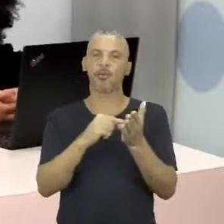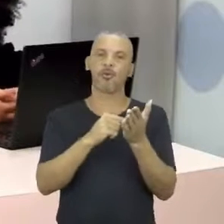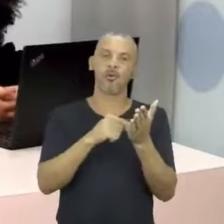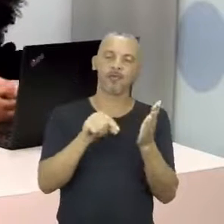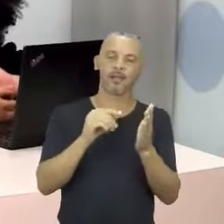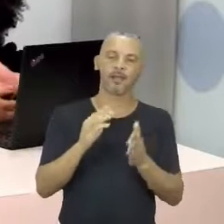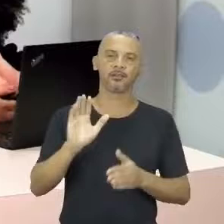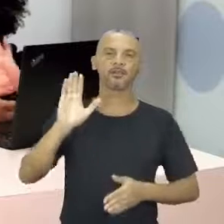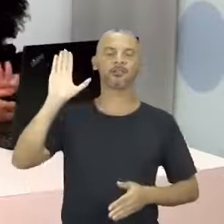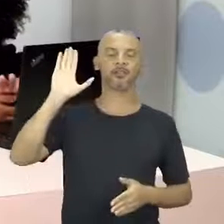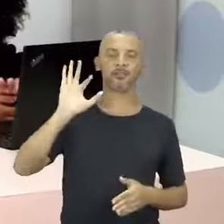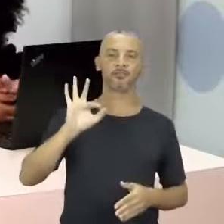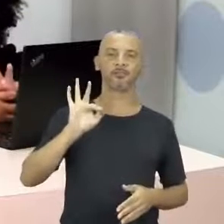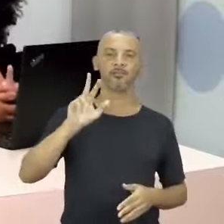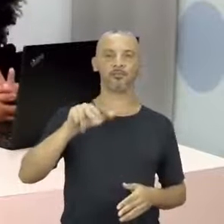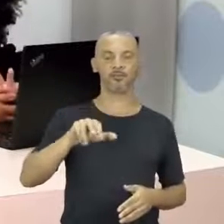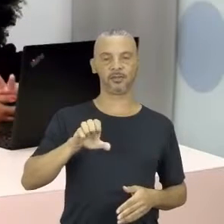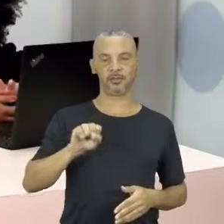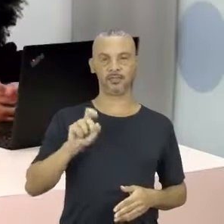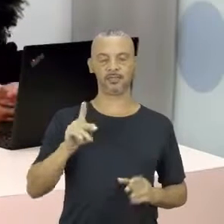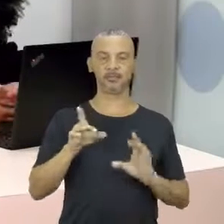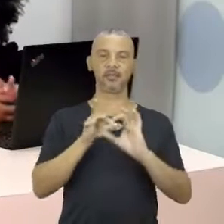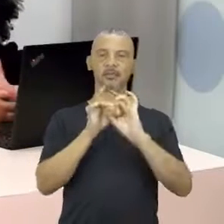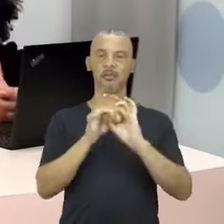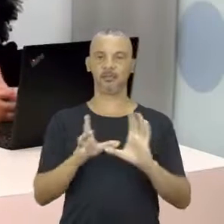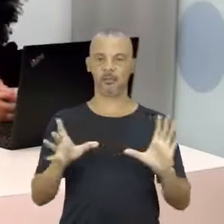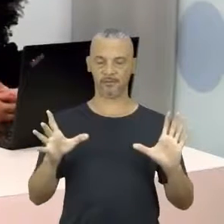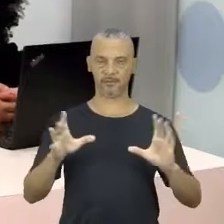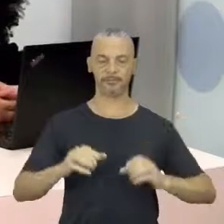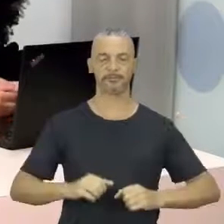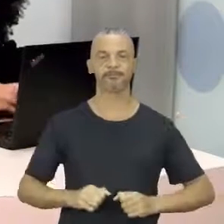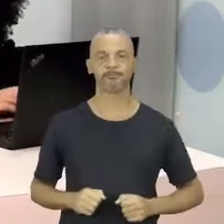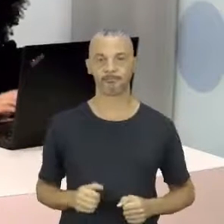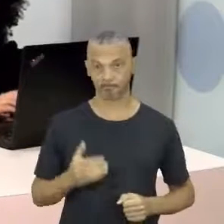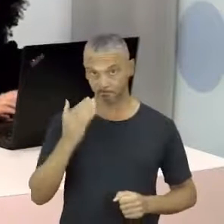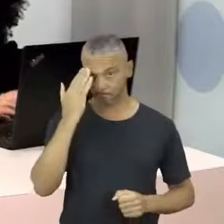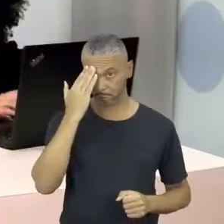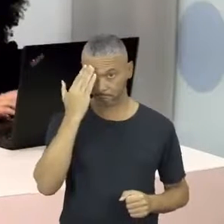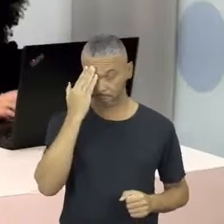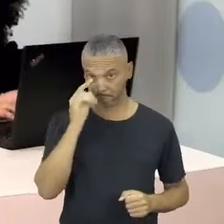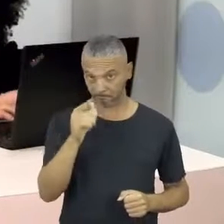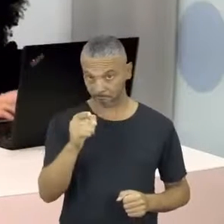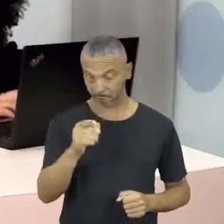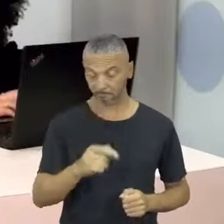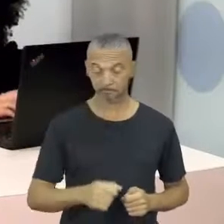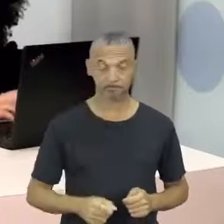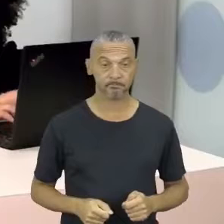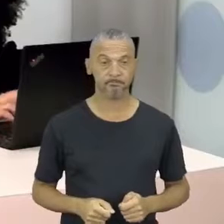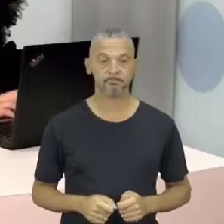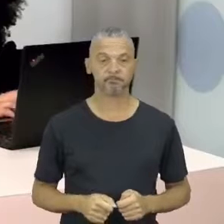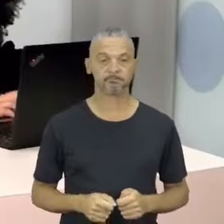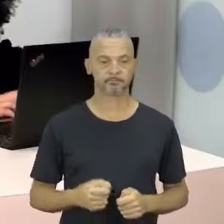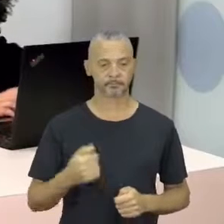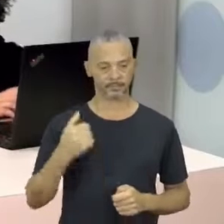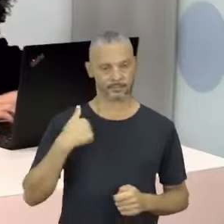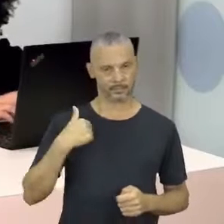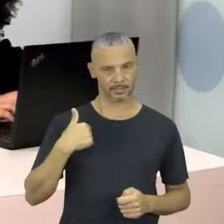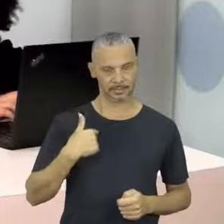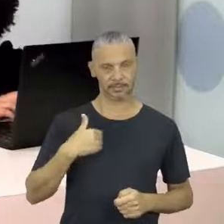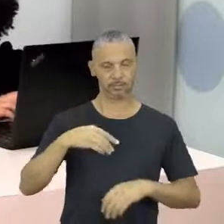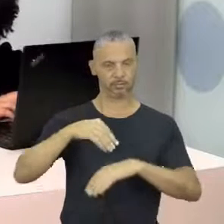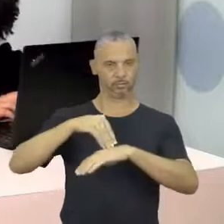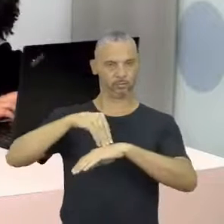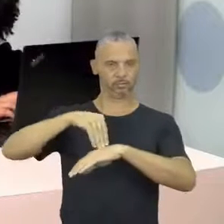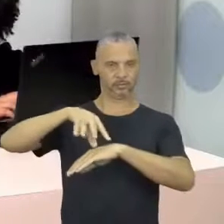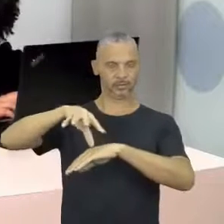à contratação VUNESP, liberado lá na sede. Tudo bem? Isso. Eu vou até fazer uma